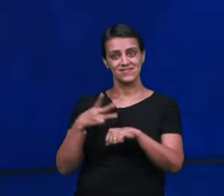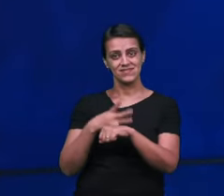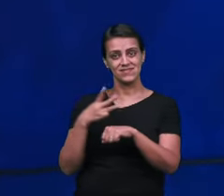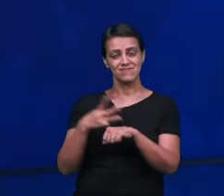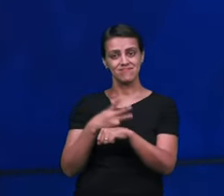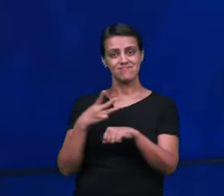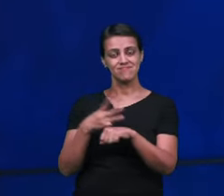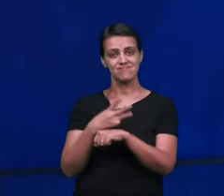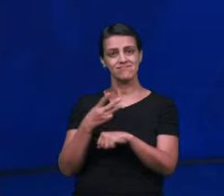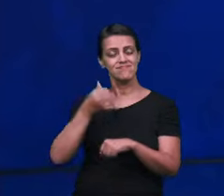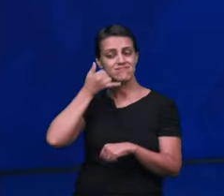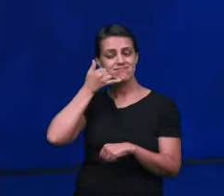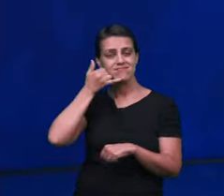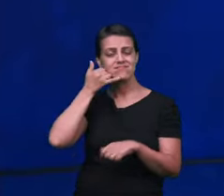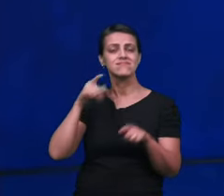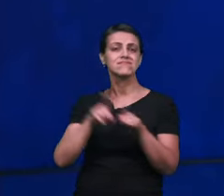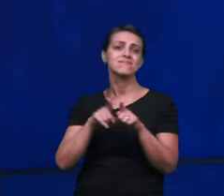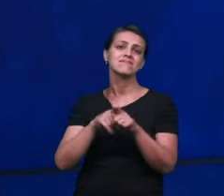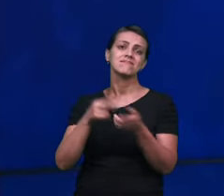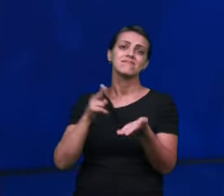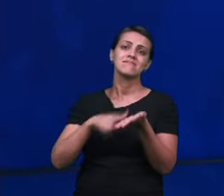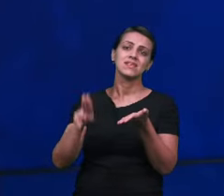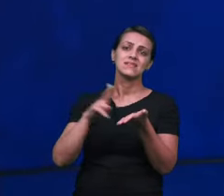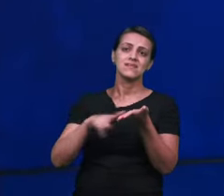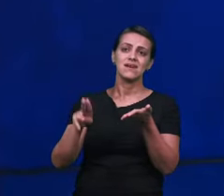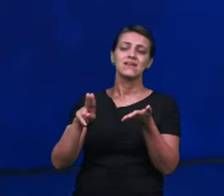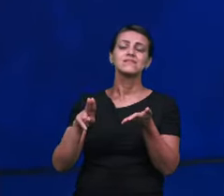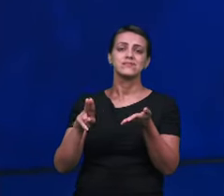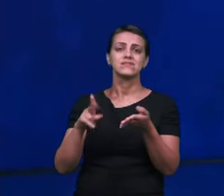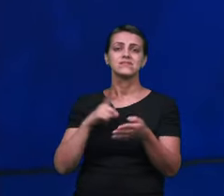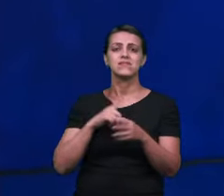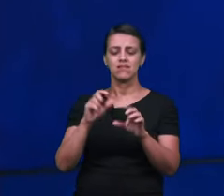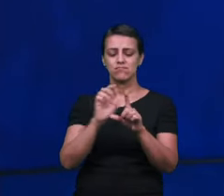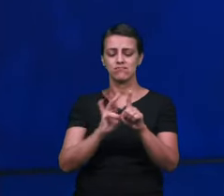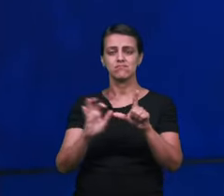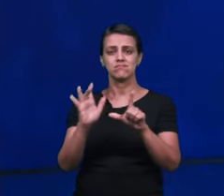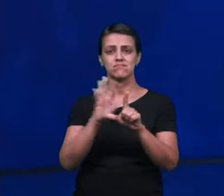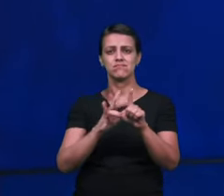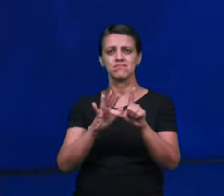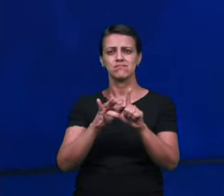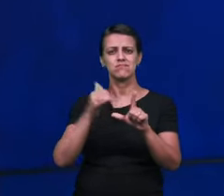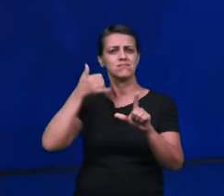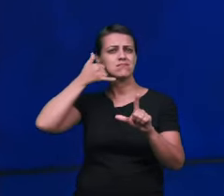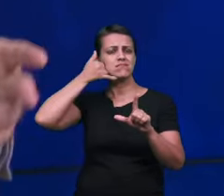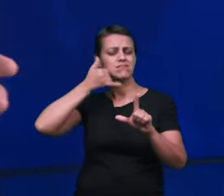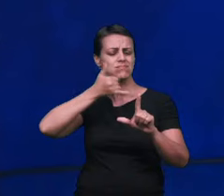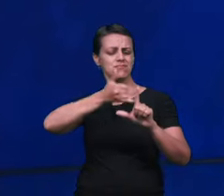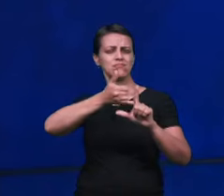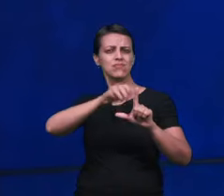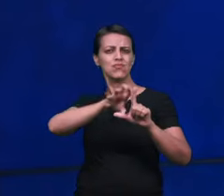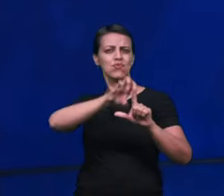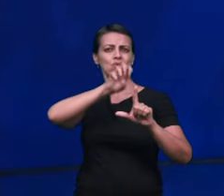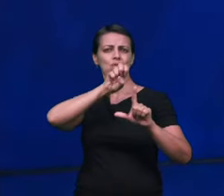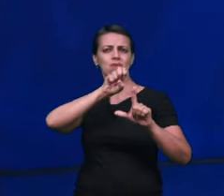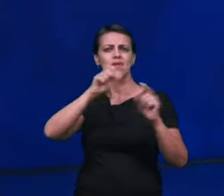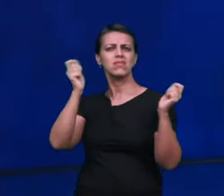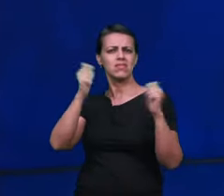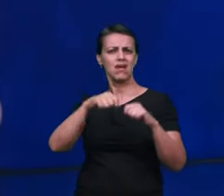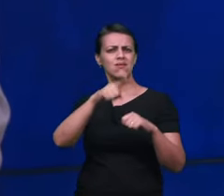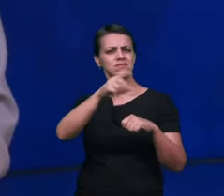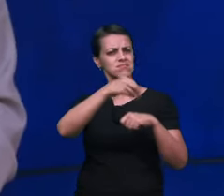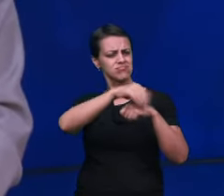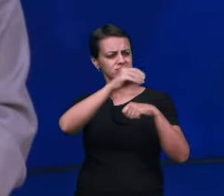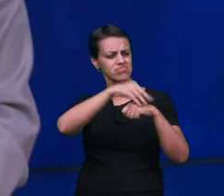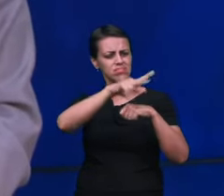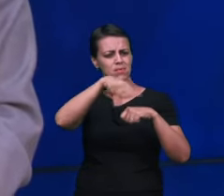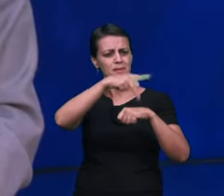WhatsApp ou para envio de mensagens. Também tem um QR Code, você pode apontar a câmera do celular, pode compartilhar para alguém que mora no exterior. Você que